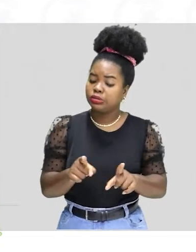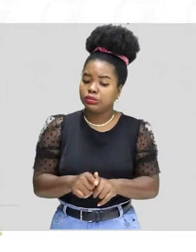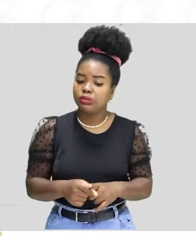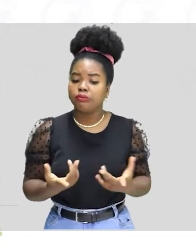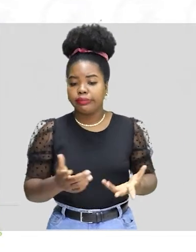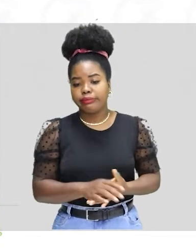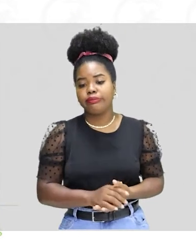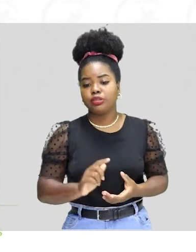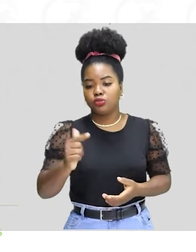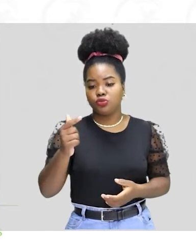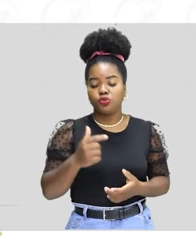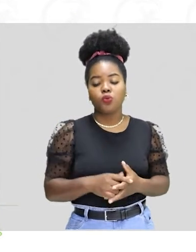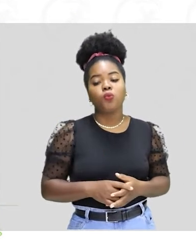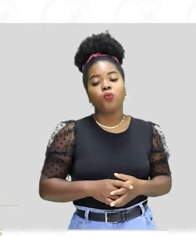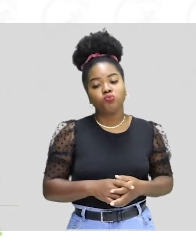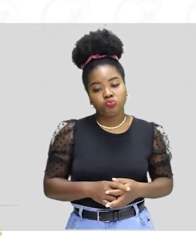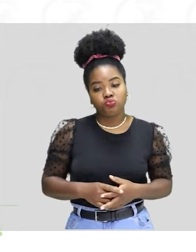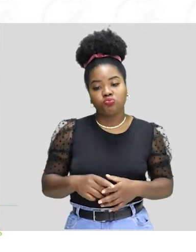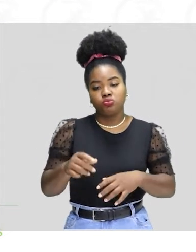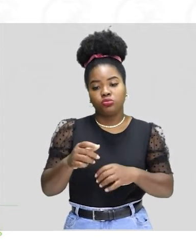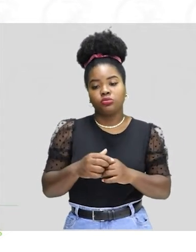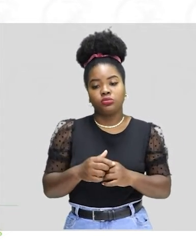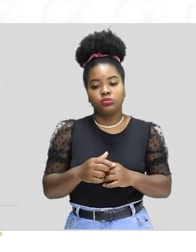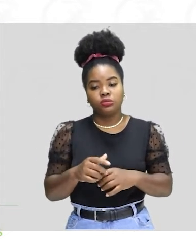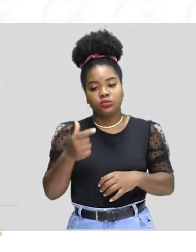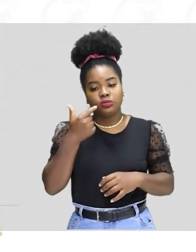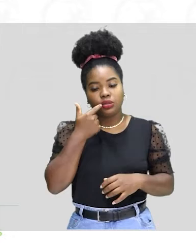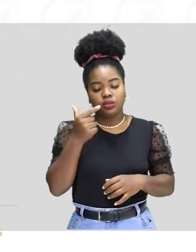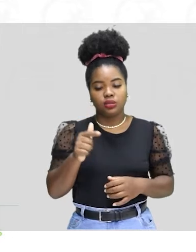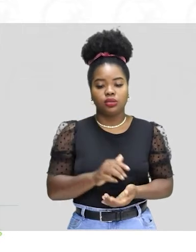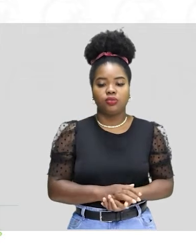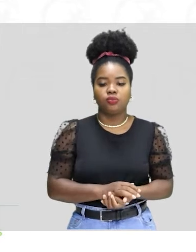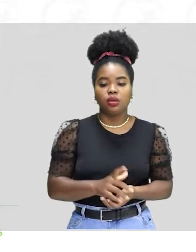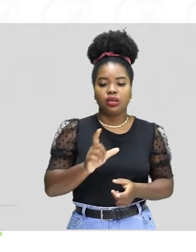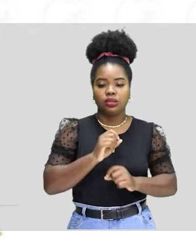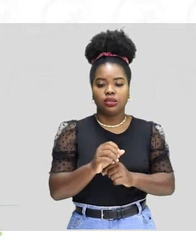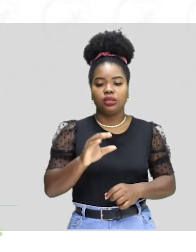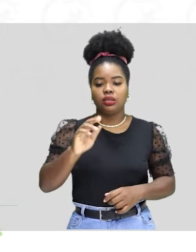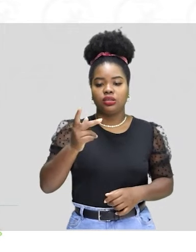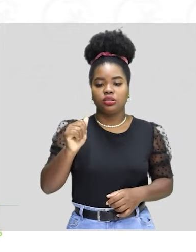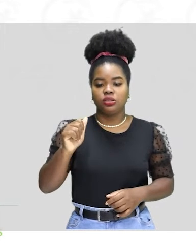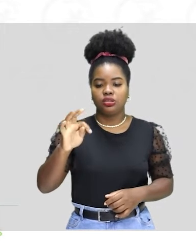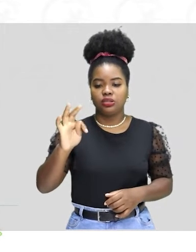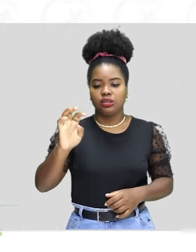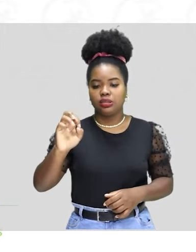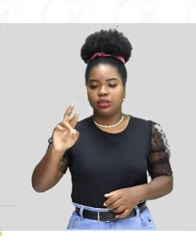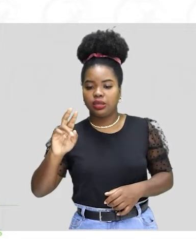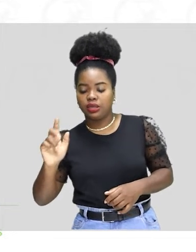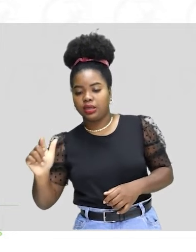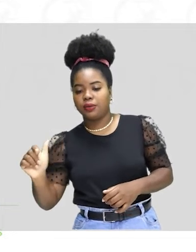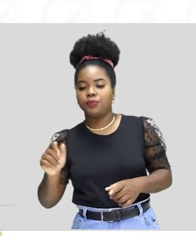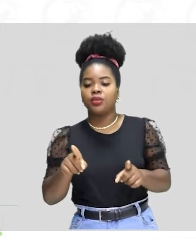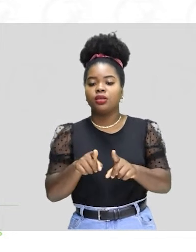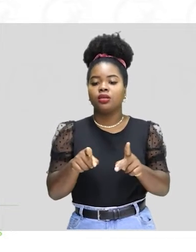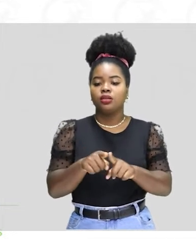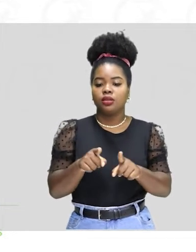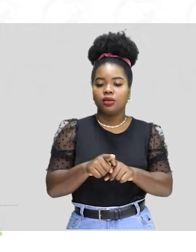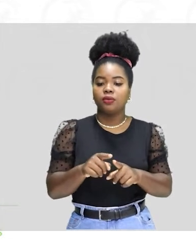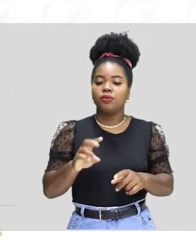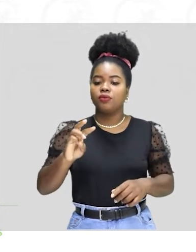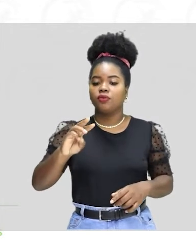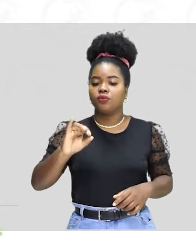que já também estão aí. Olha, por exemplo, twittar, blogueiro eu falei, Whisper,